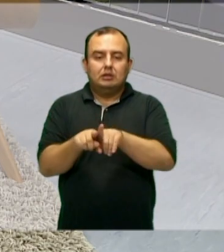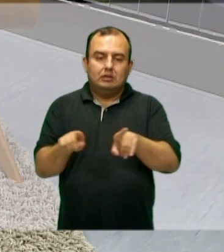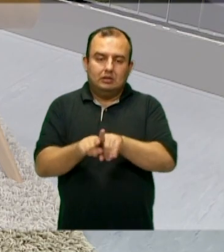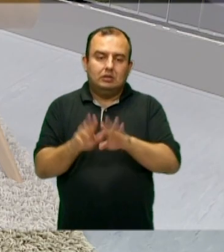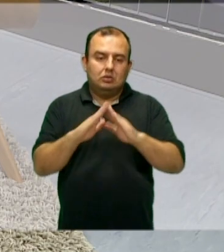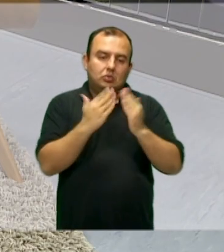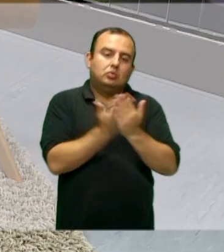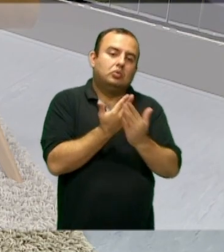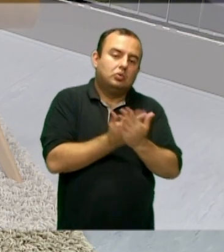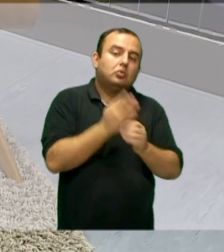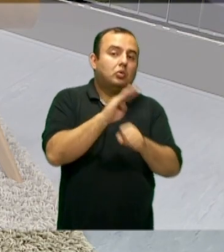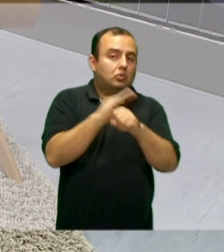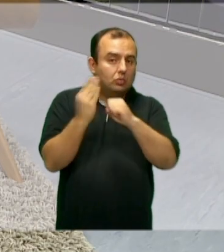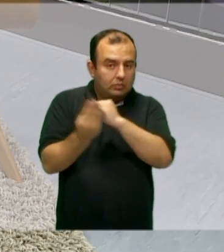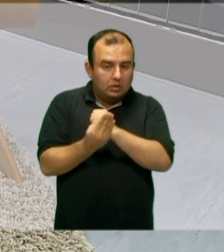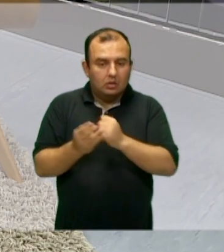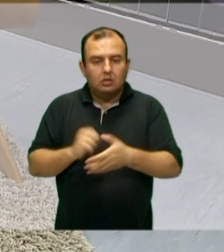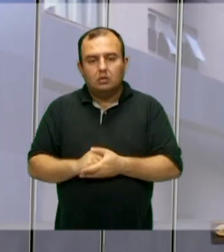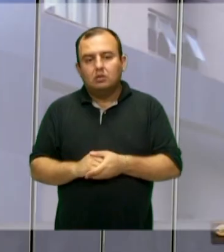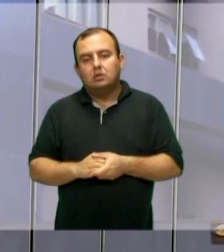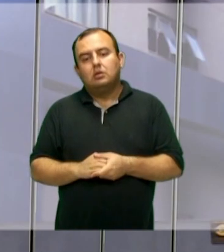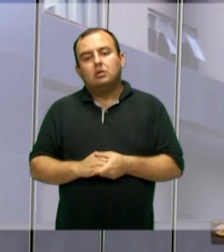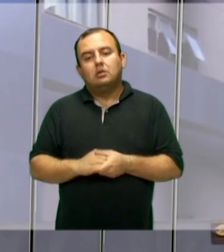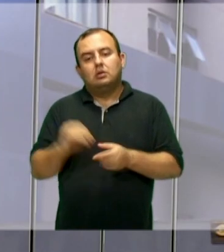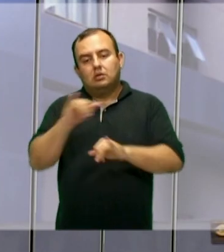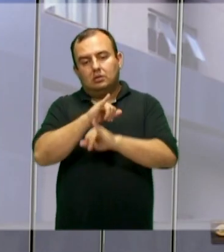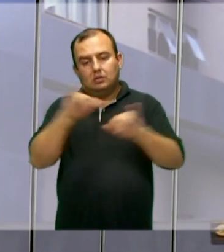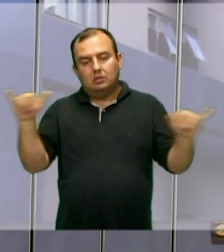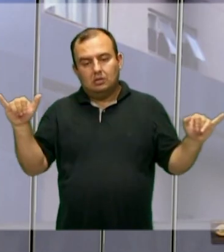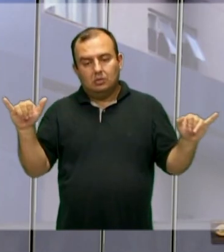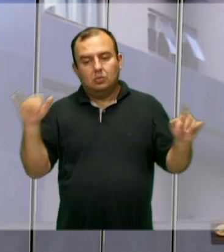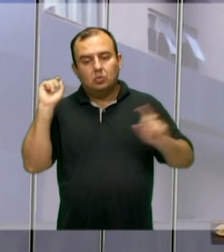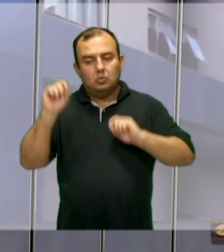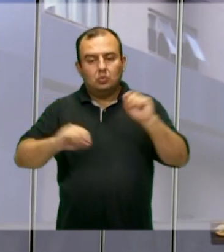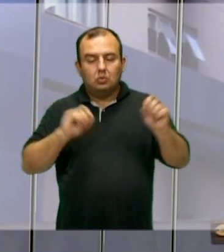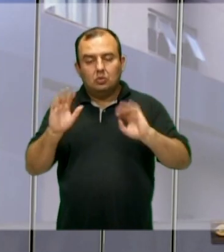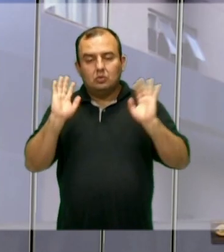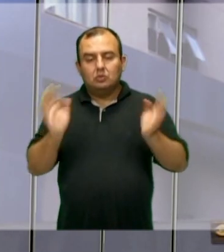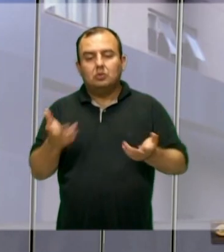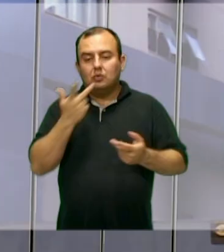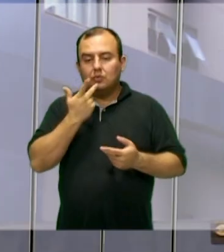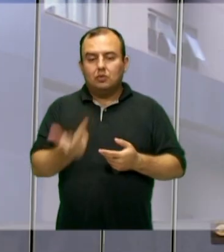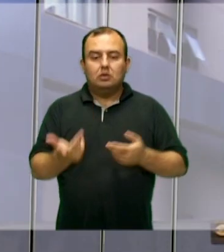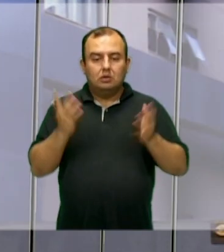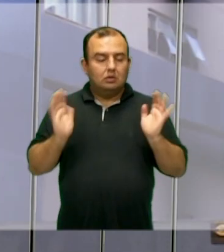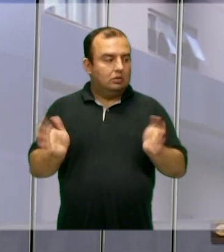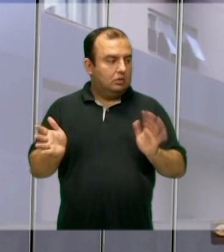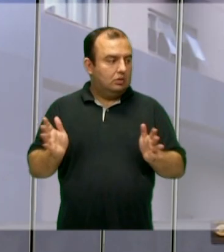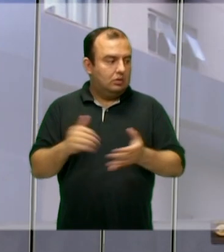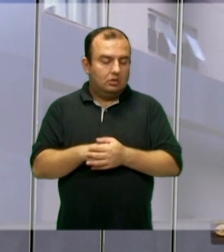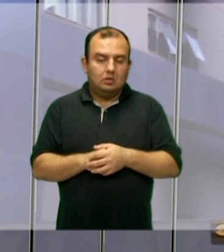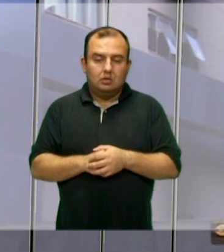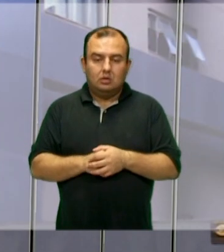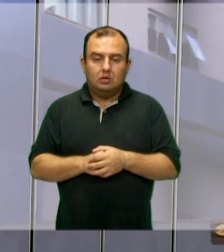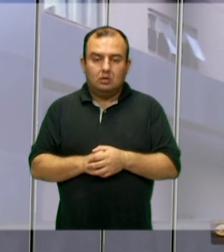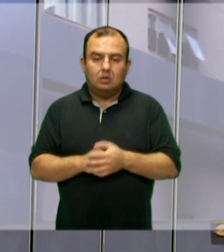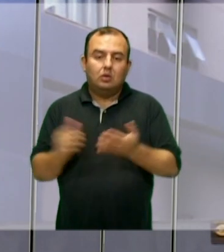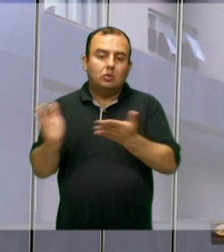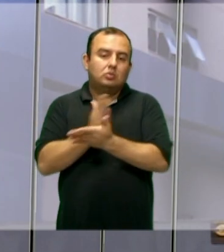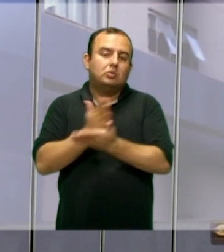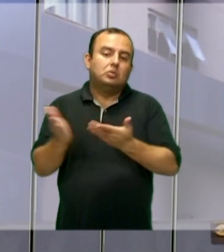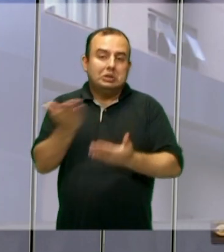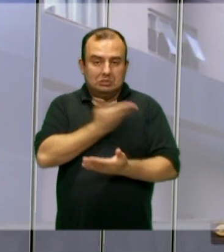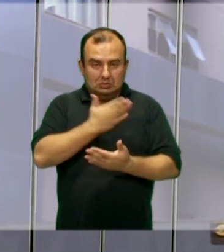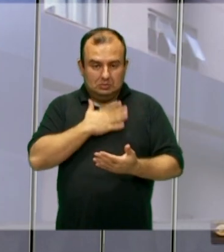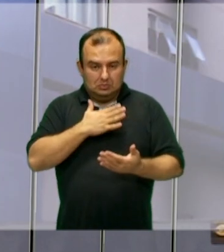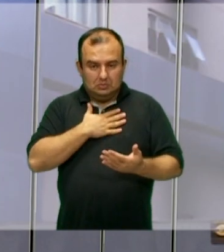na sua escola, no seu bairro? Olha, eu tenho um recado para dar, né, que é algo que inclusive eu já falei para alguns amigos